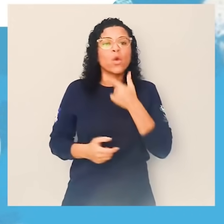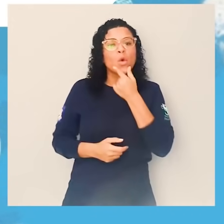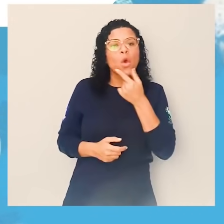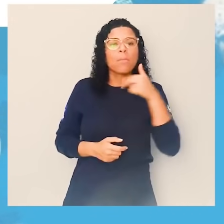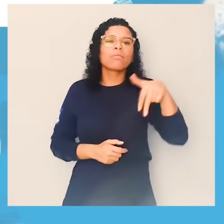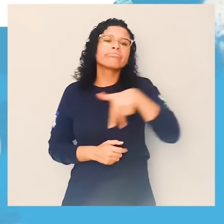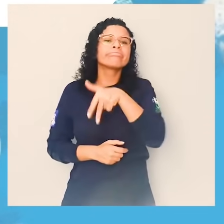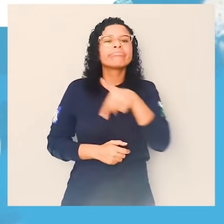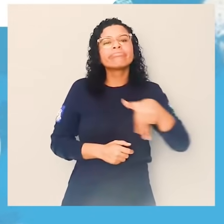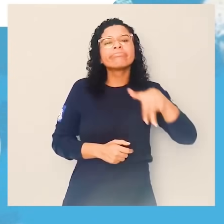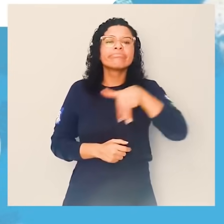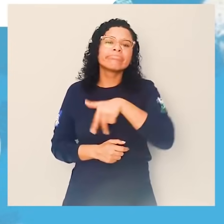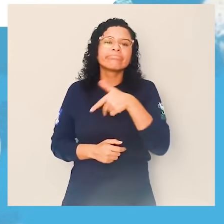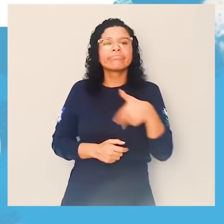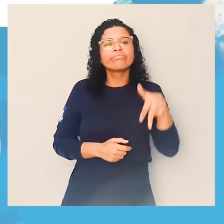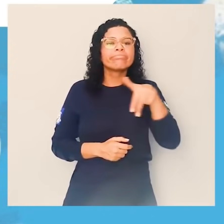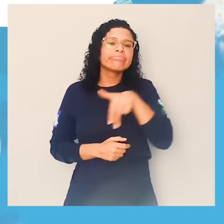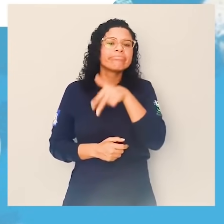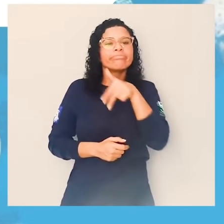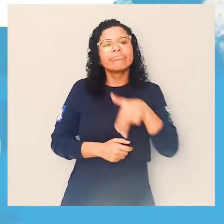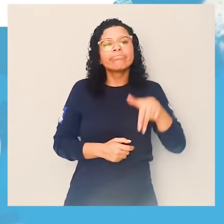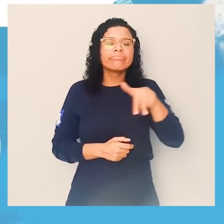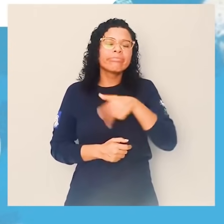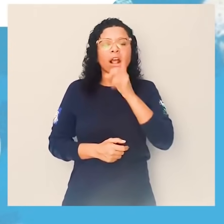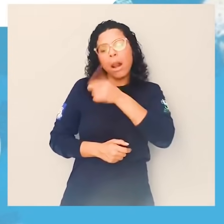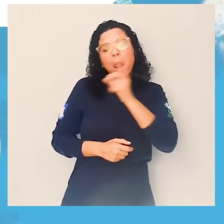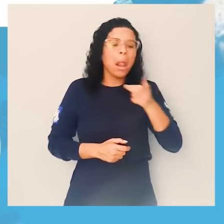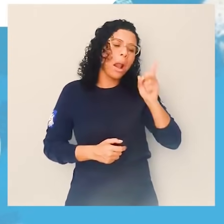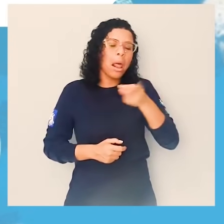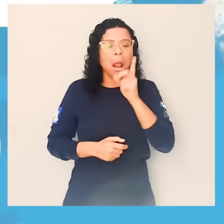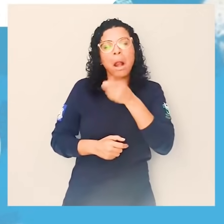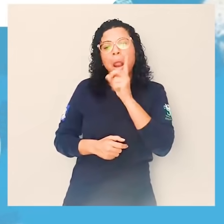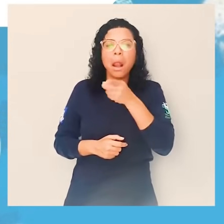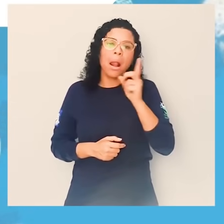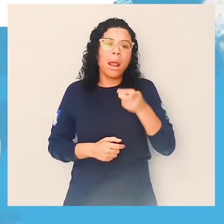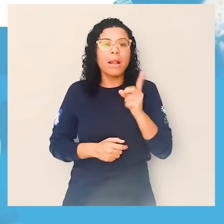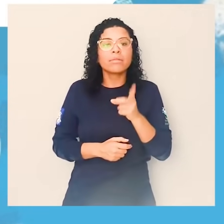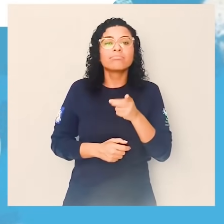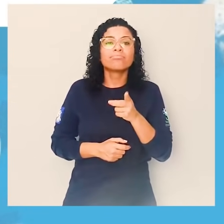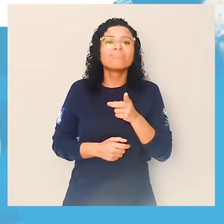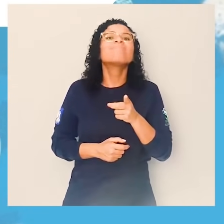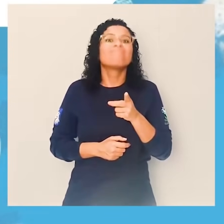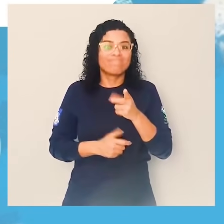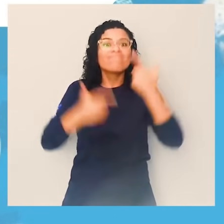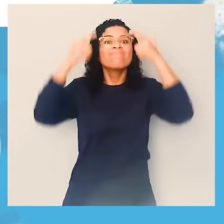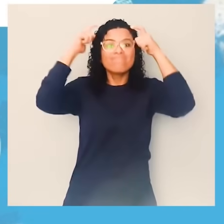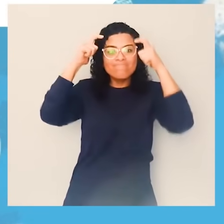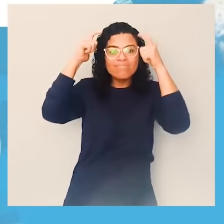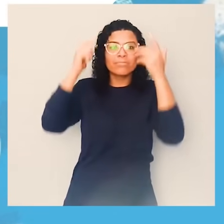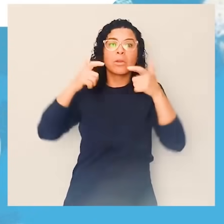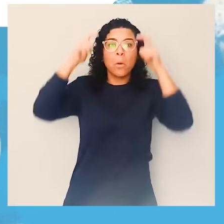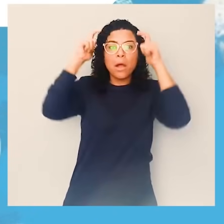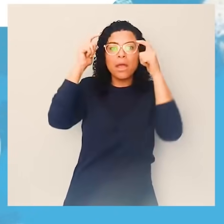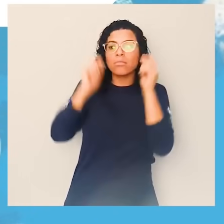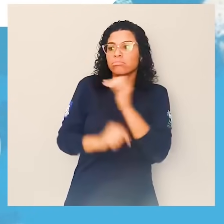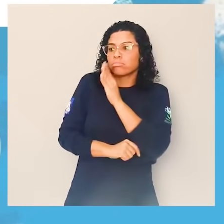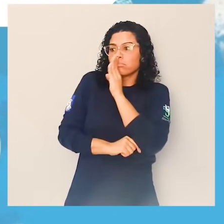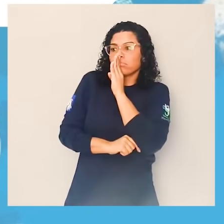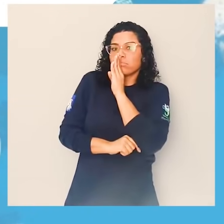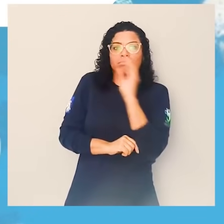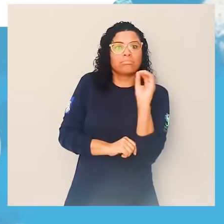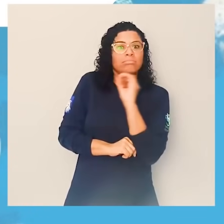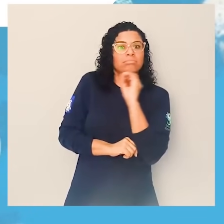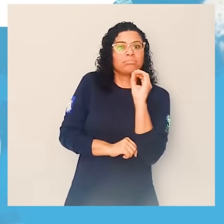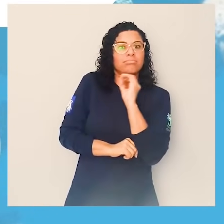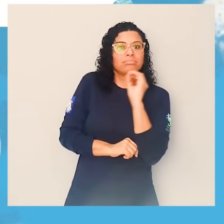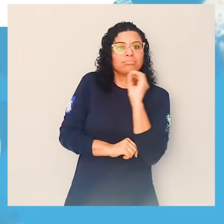velho andava de um lado para o outro, balançava a cabeça, sacudia o dedo bem no nariz do rei. E o rei não podia